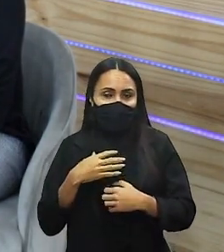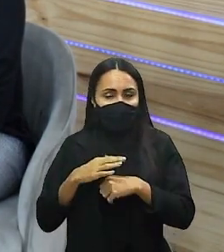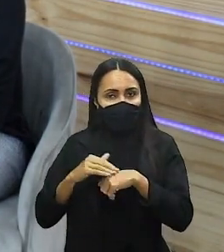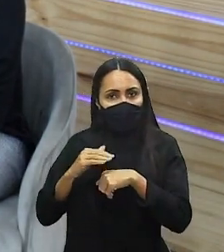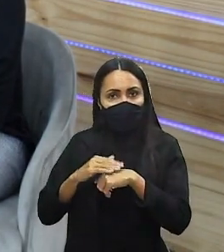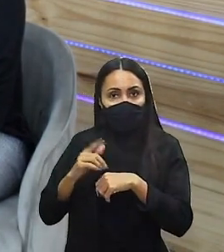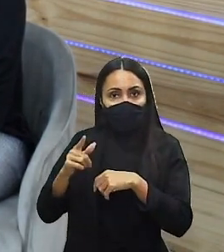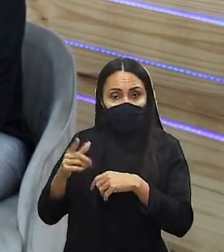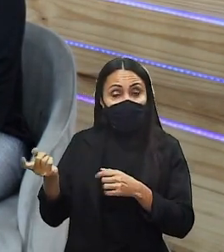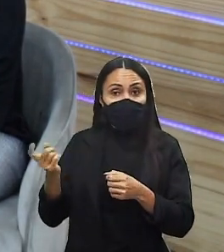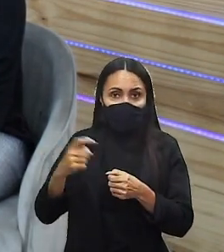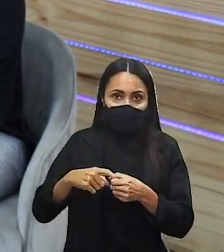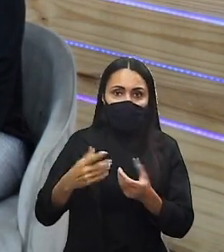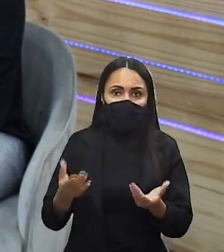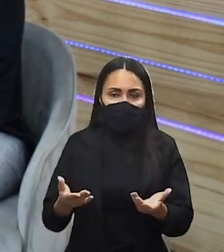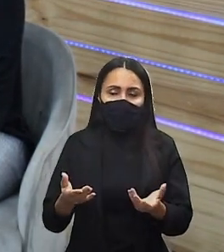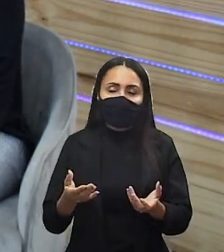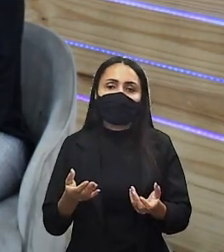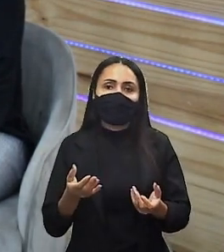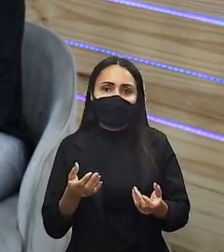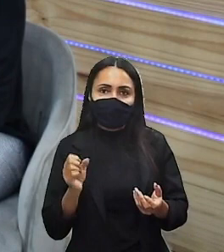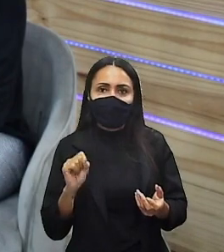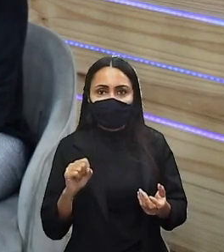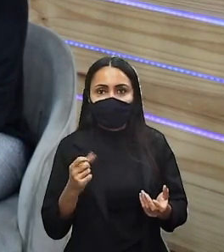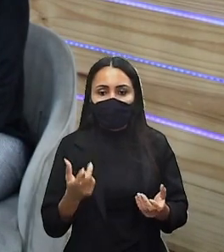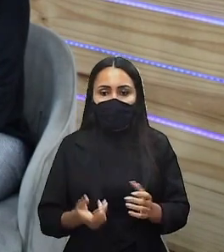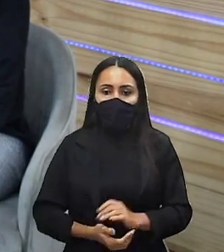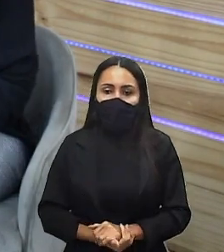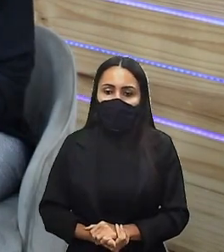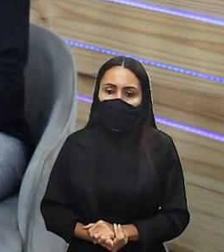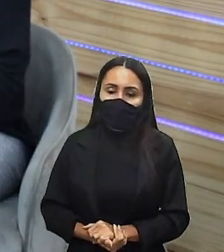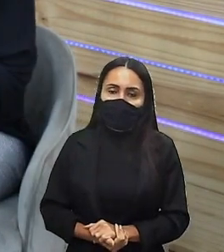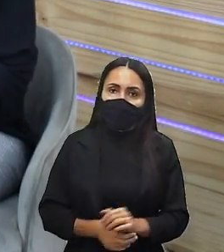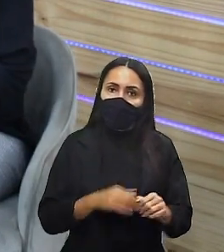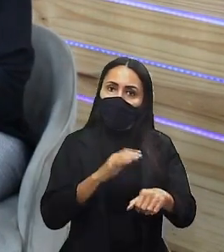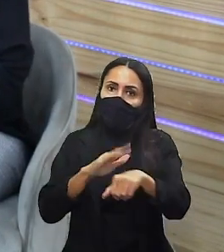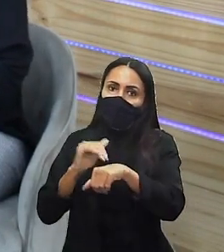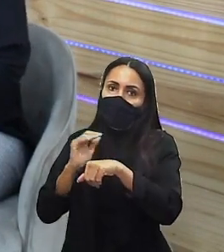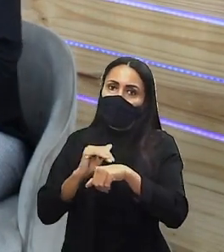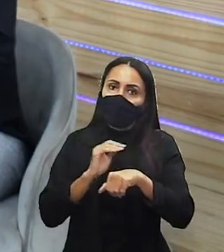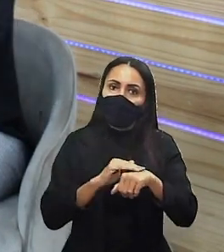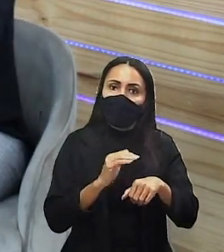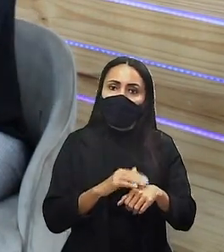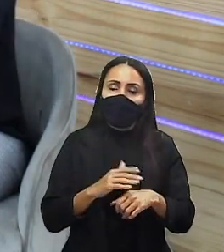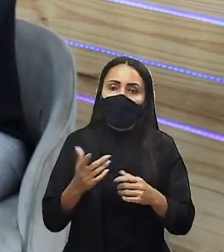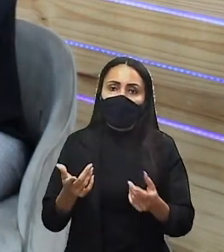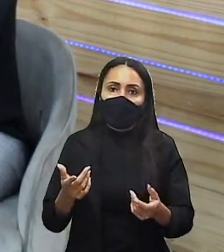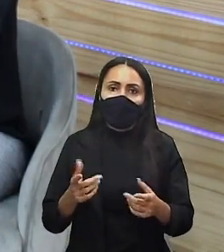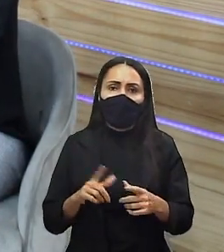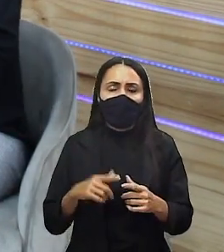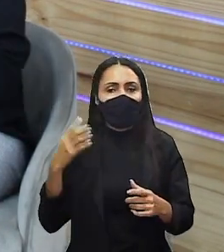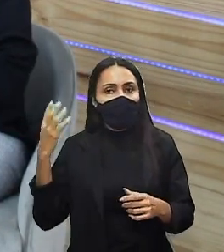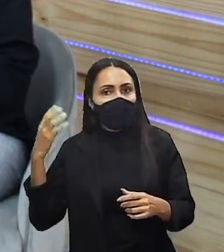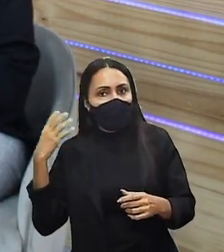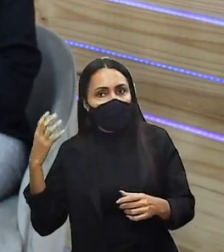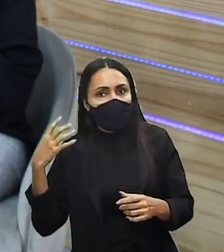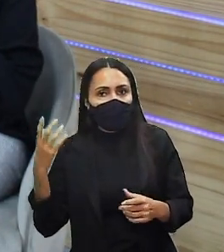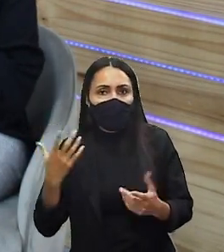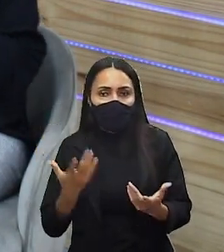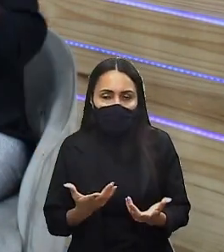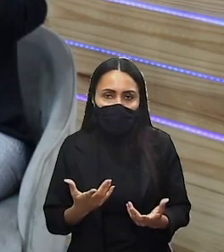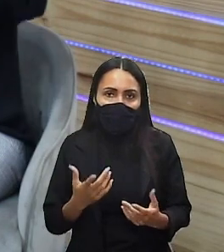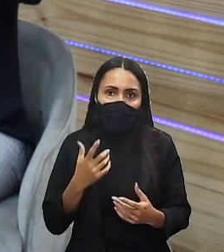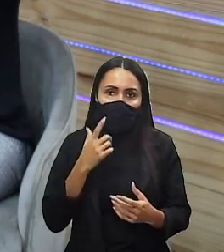vai voltar, certamente. Exatamente, com certeza volta, com certeza. Então é chamar para você e não espantar, porque eu já ouvi muito, chega a me dar uma dor no coração quando eu